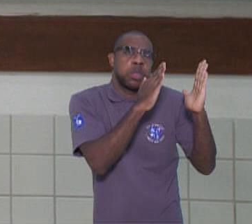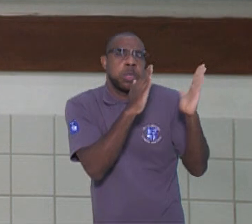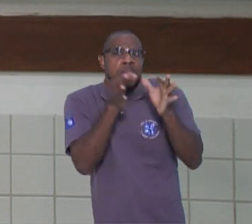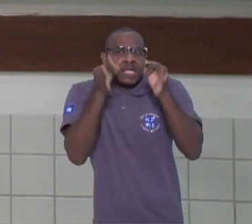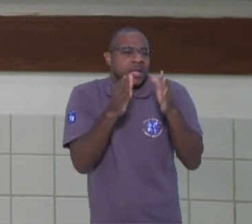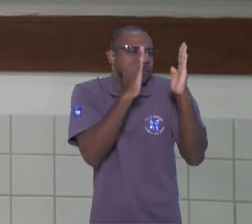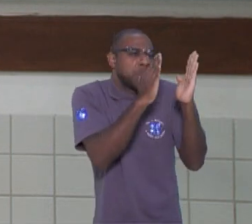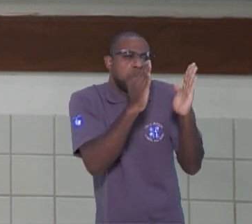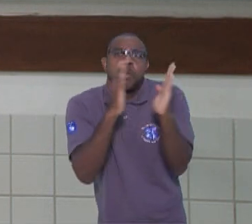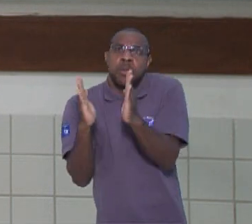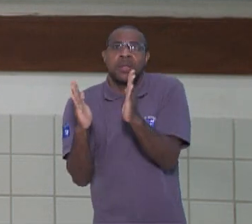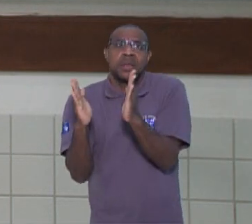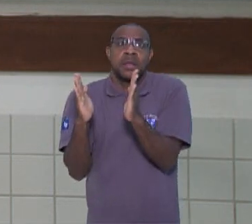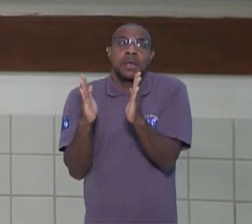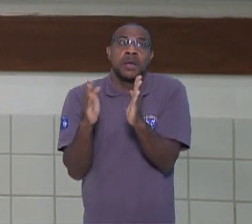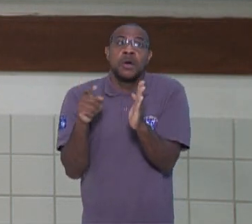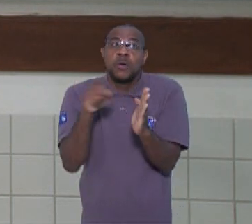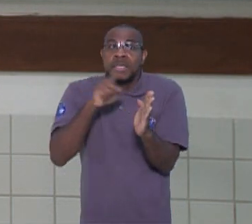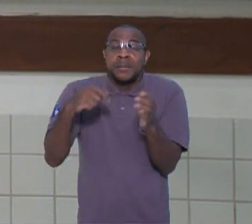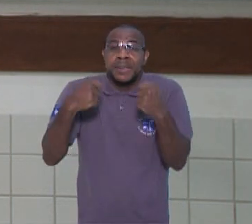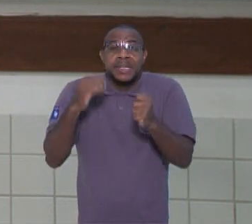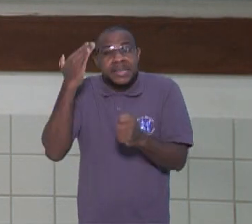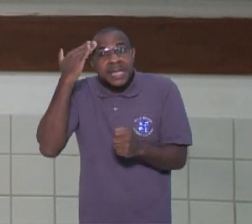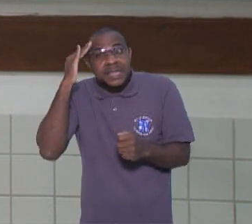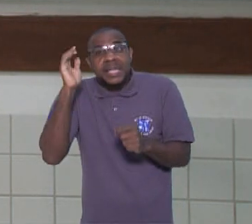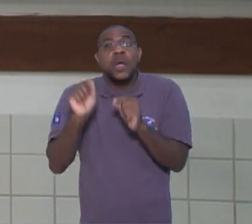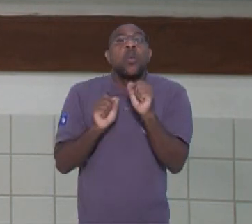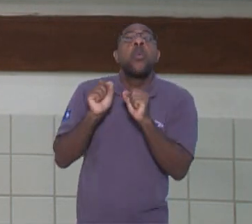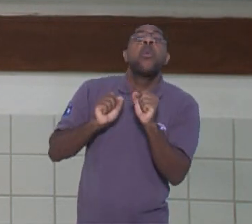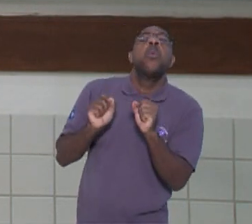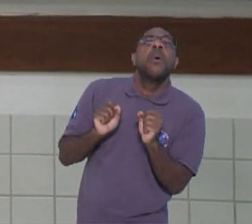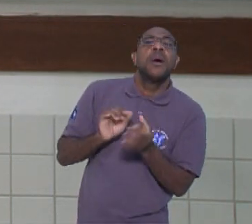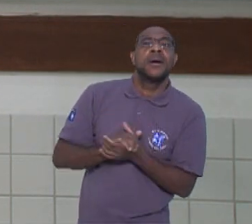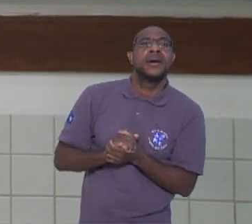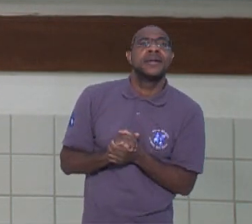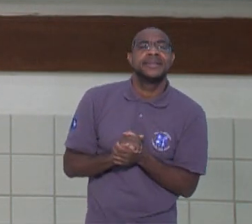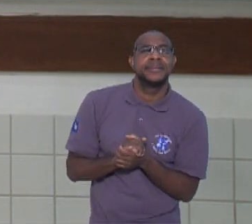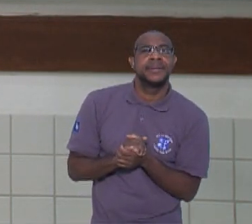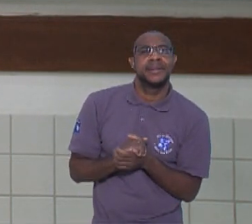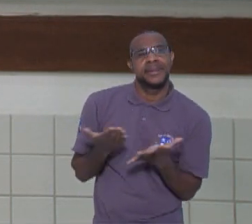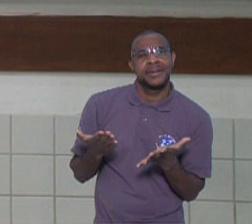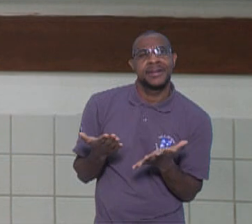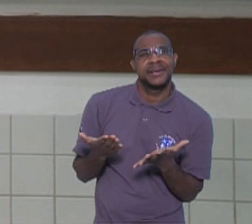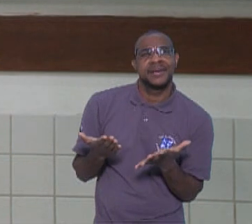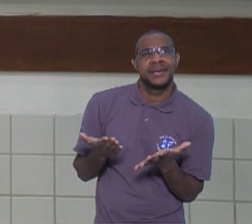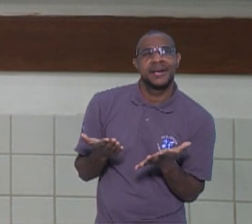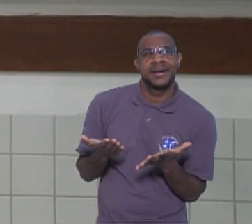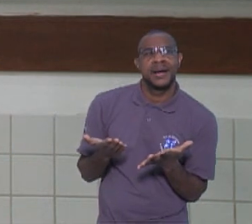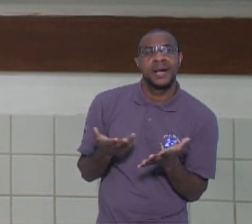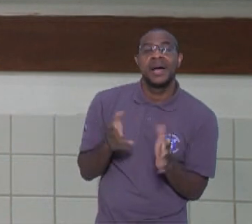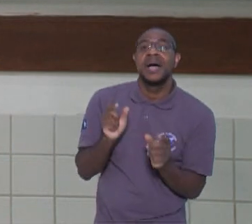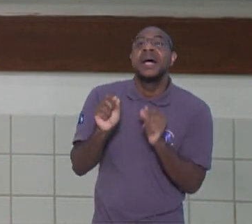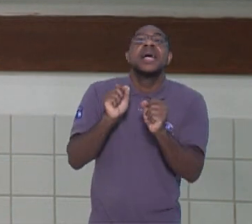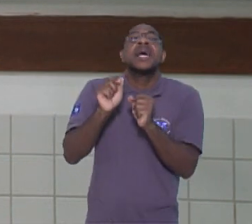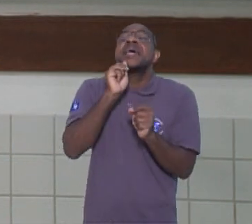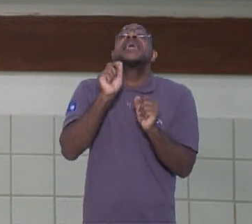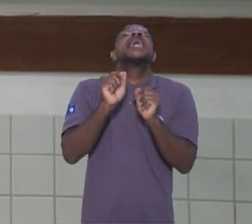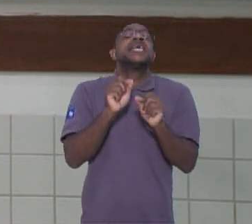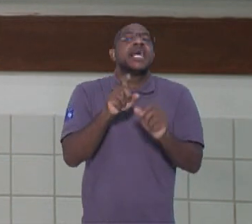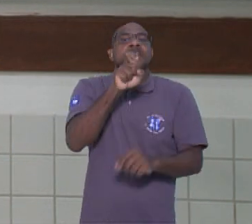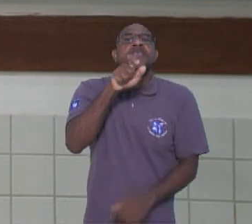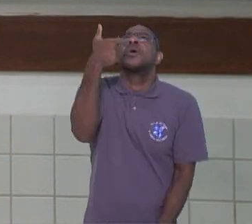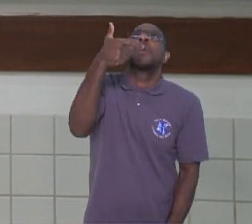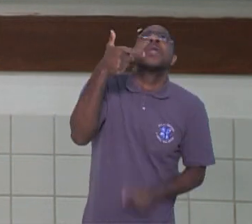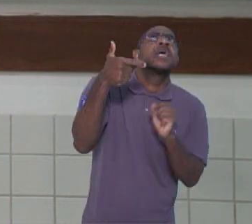Ok? Então, o que você tem que entender? Que eu tenho que sempre procurar quem é o x ao quadrado.